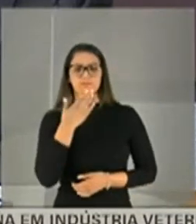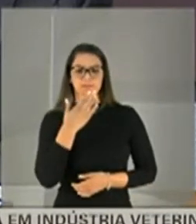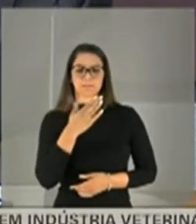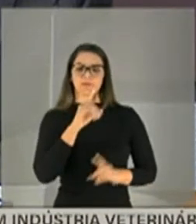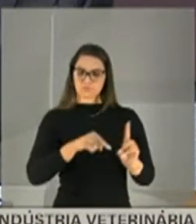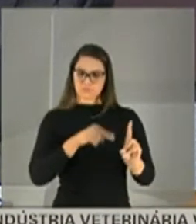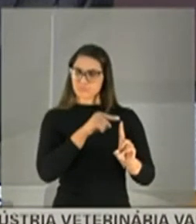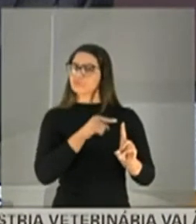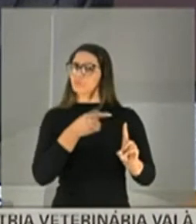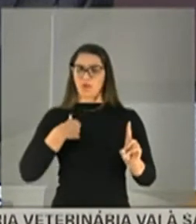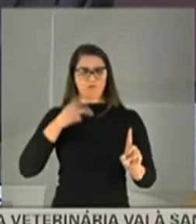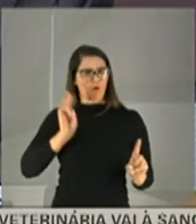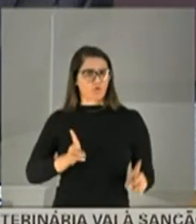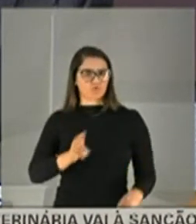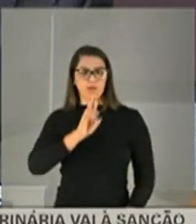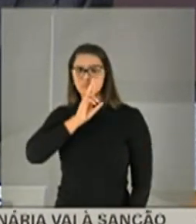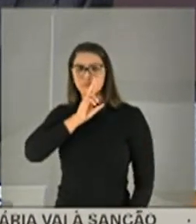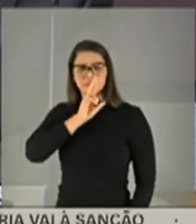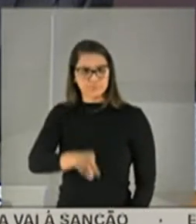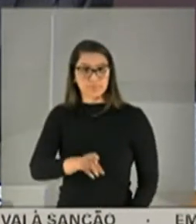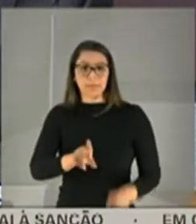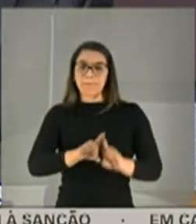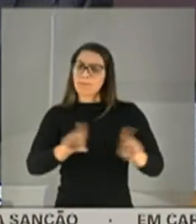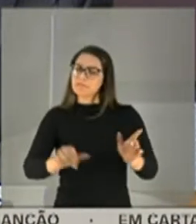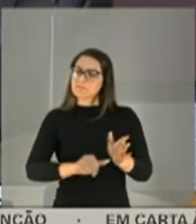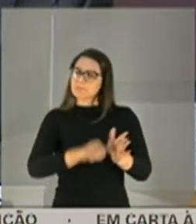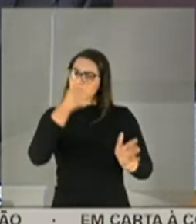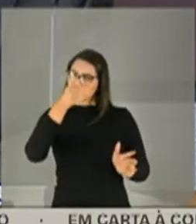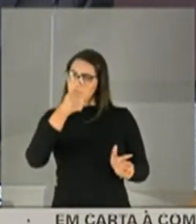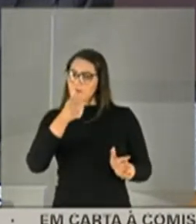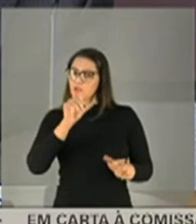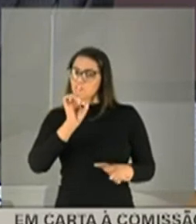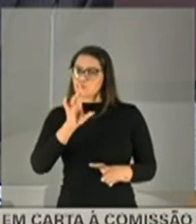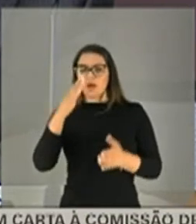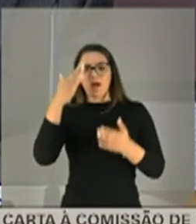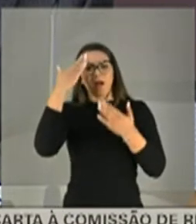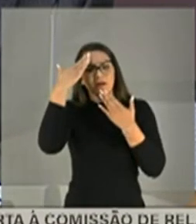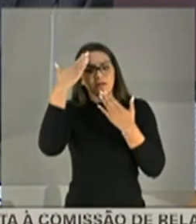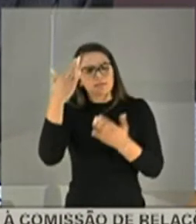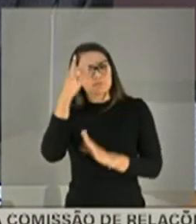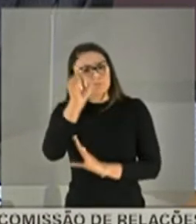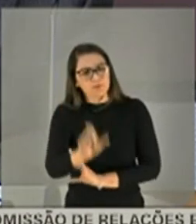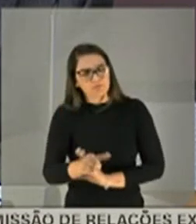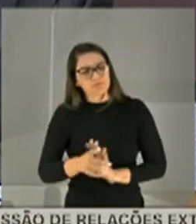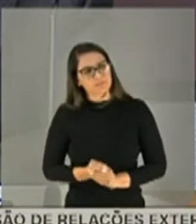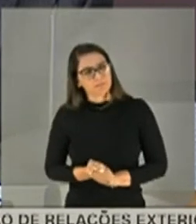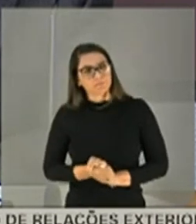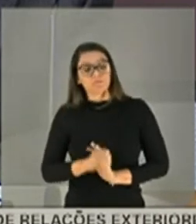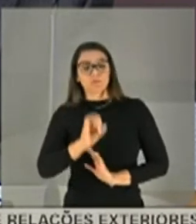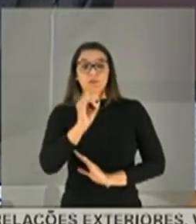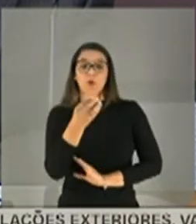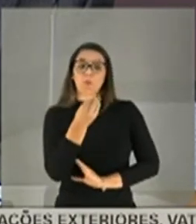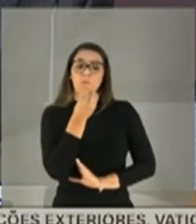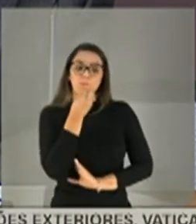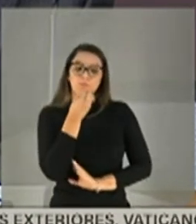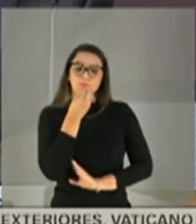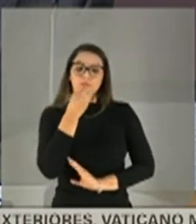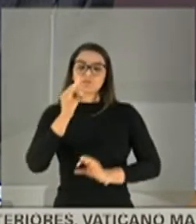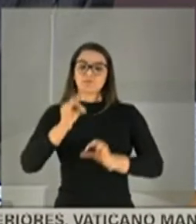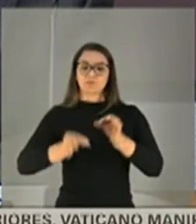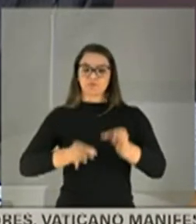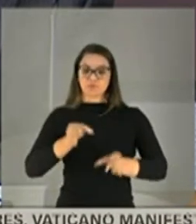objetividade, vou continuar na objetividade. Mas, primeiro, eu faço um breve preâmbulo de agradecimento ao senhor da oportunidade de fazer